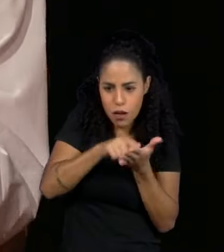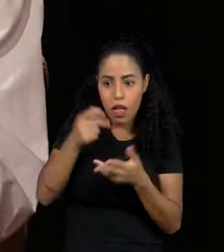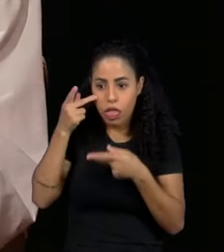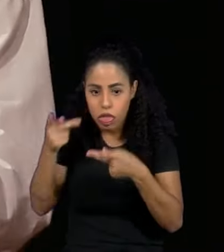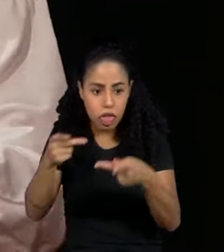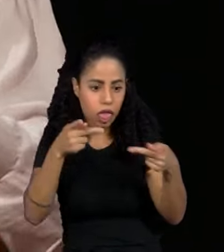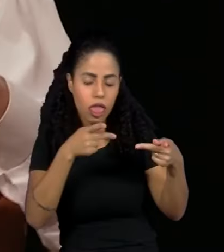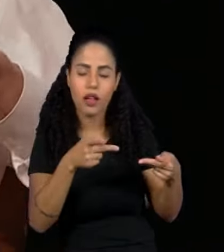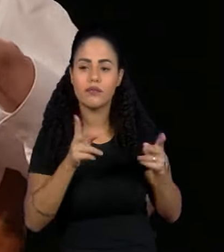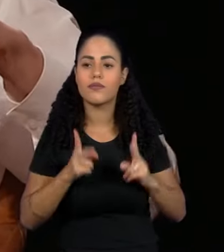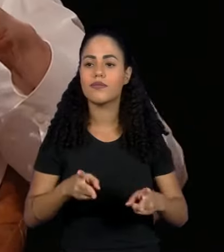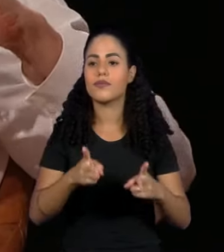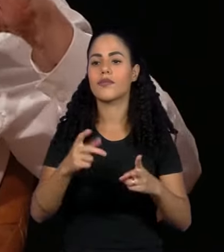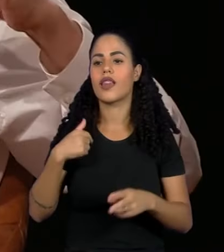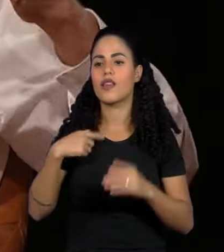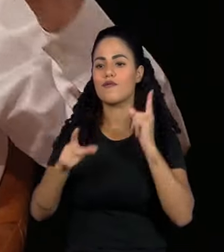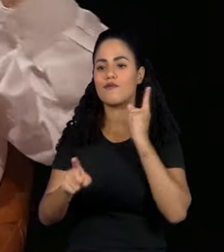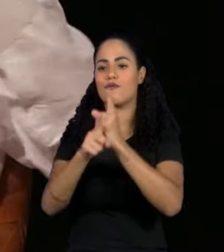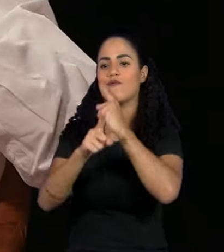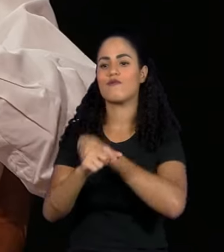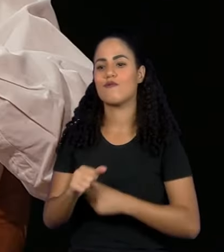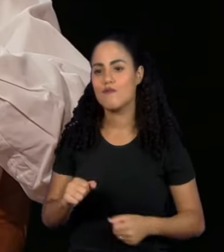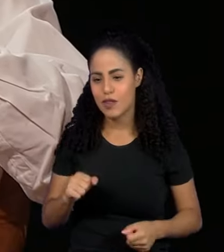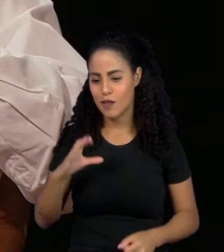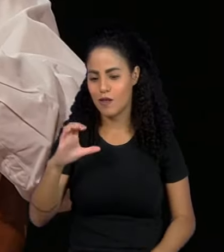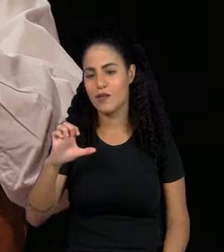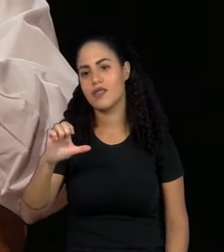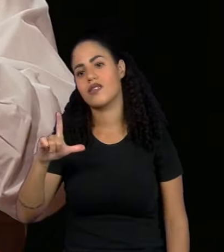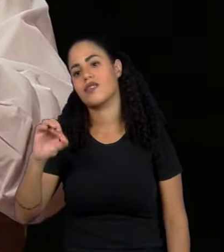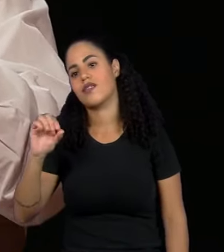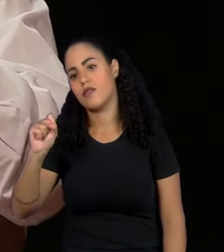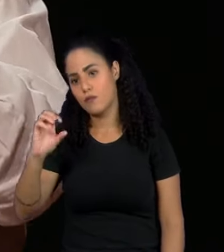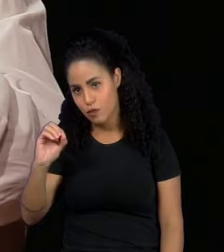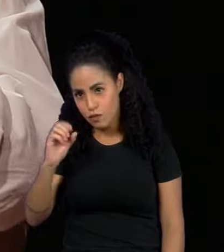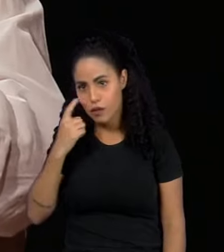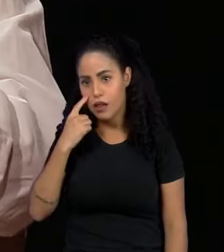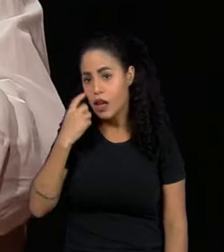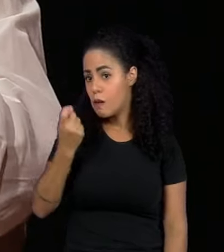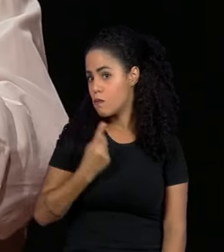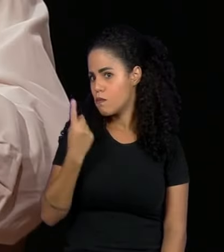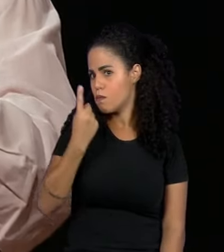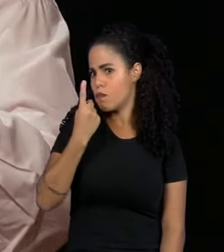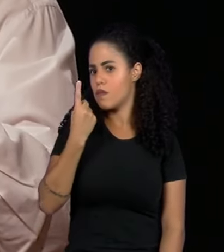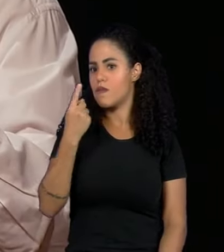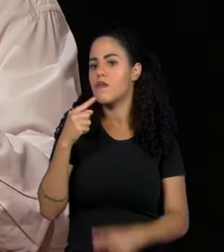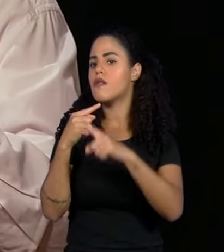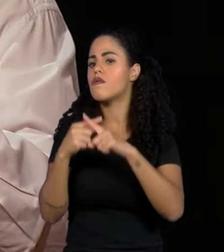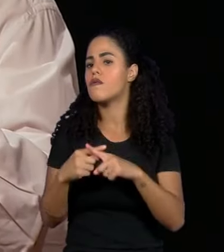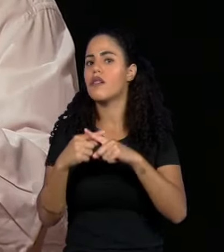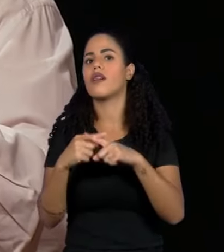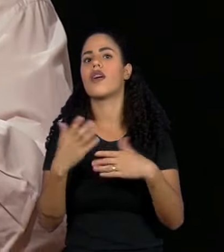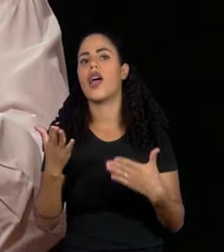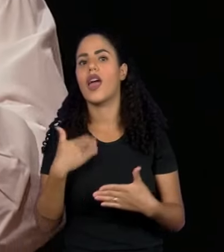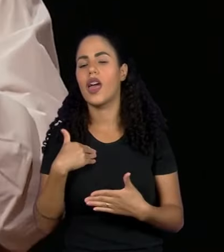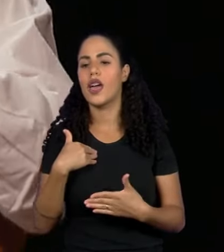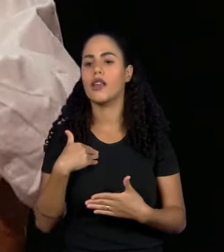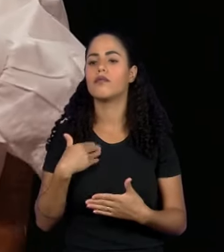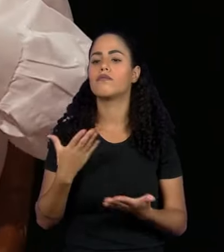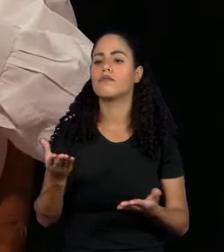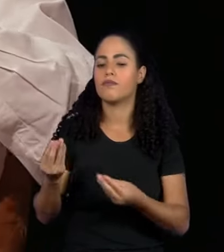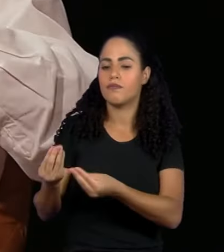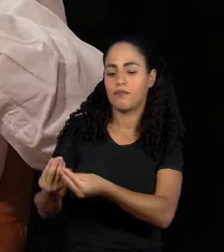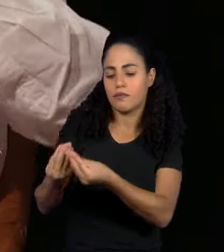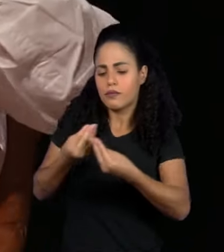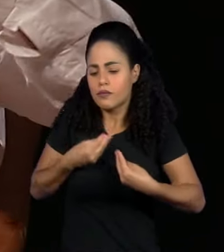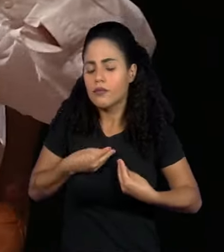eu descobri com o Celso Lucas, quando a gente conheceu pela primeira vez, ele entrou no teatro, me deu um ácido Pérola Negra, e